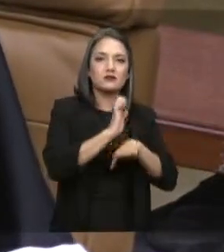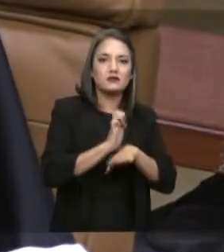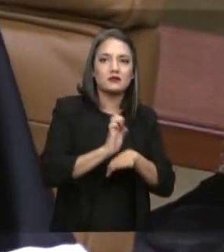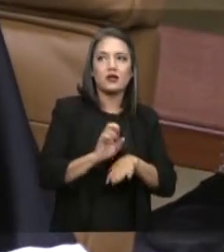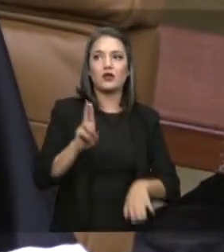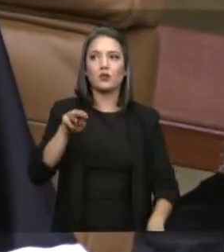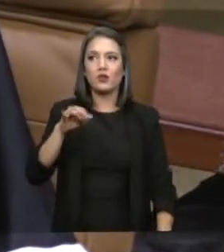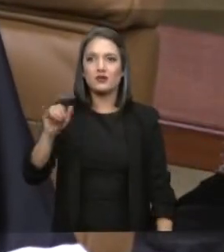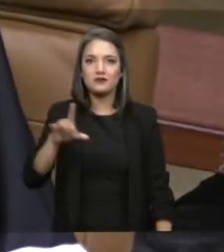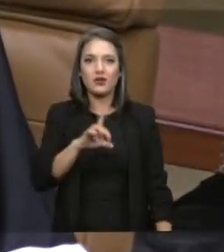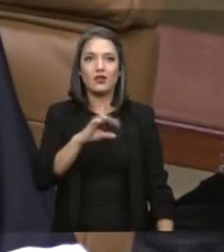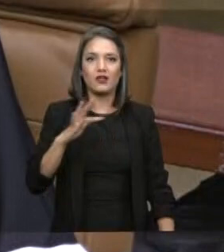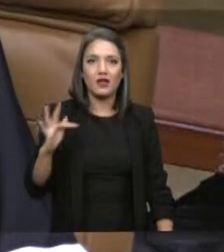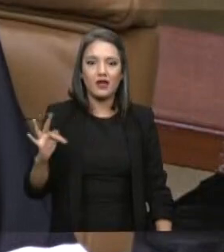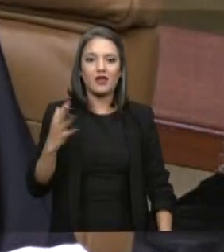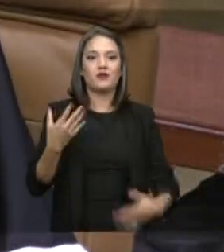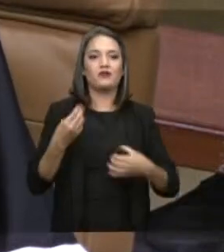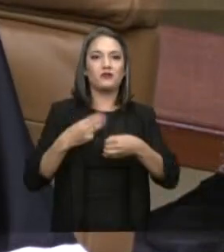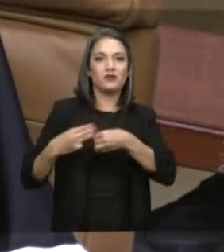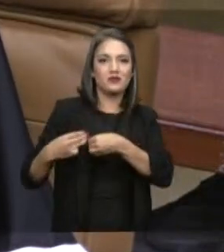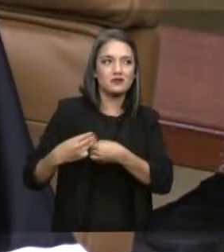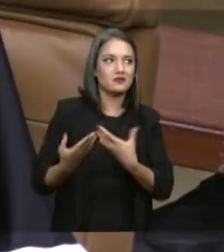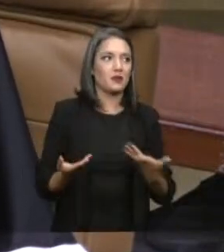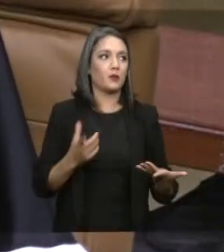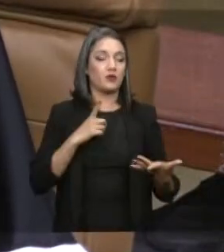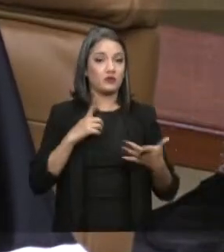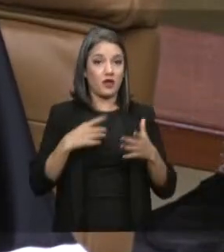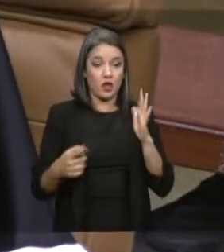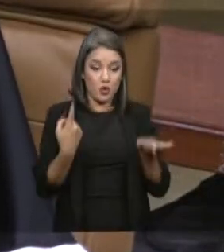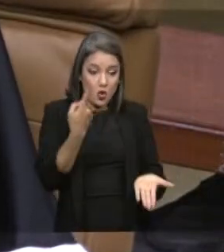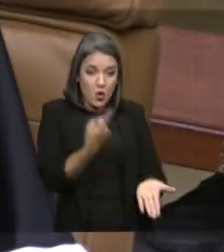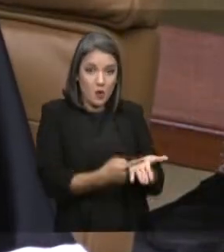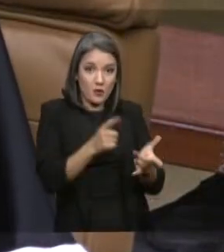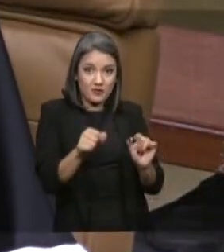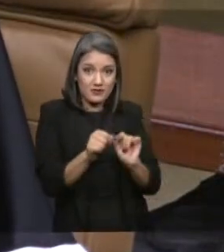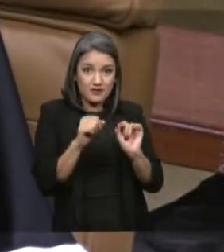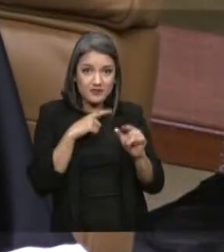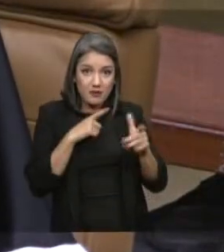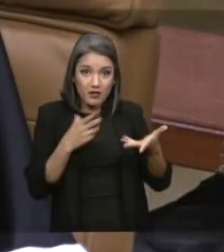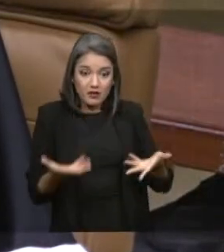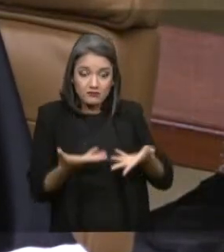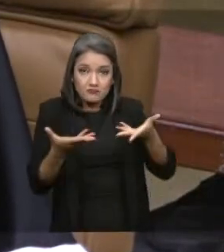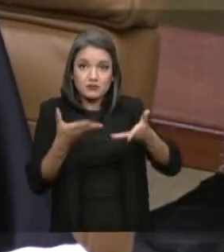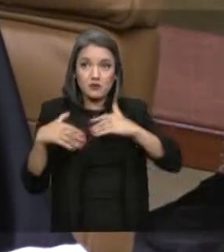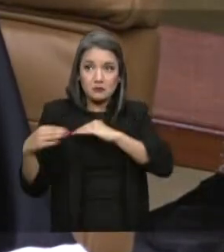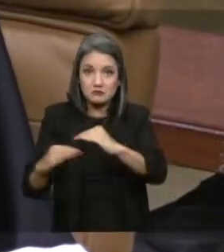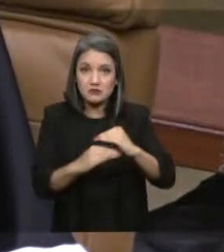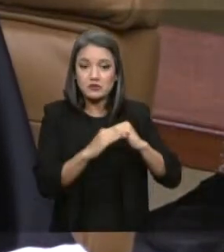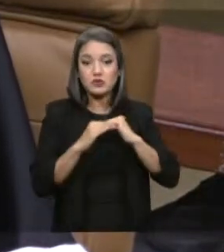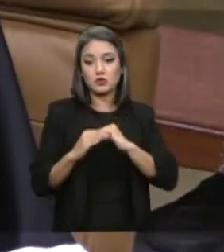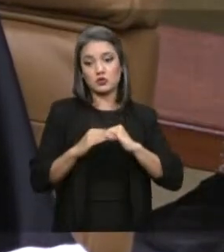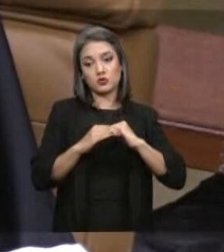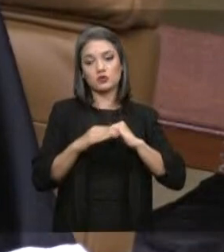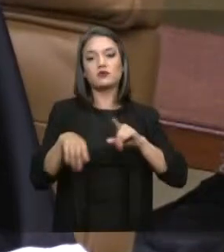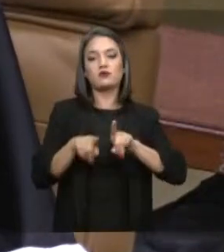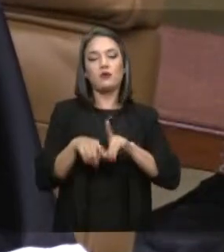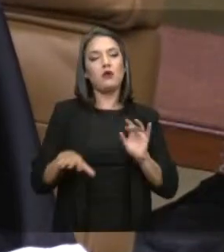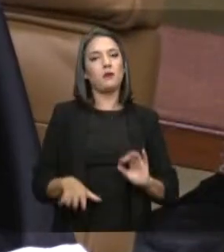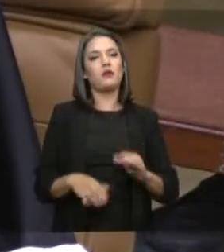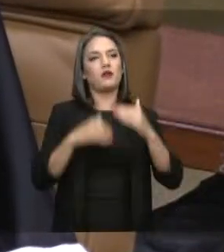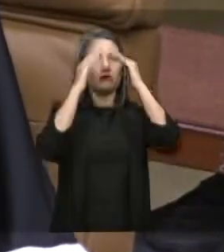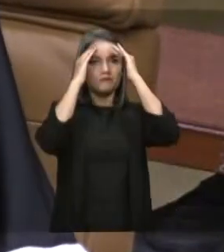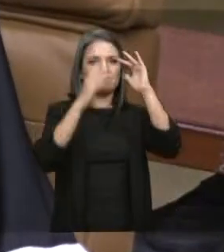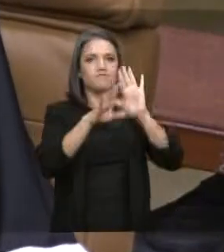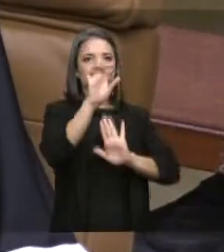Distrito Federal e municípios se comprometem a exercê-las para o alcance do bem comum e para a satisfação de direitos